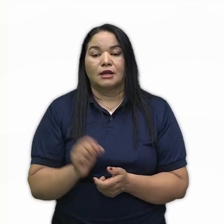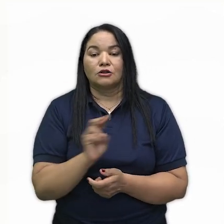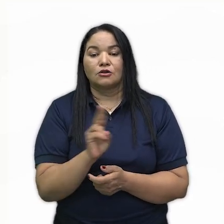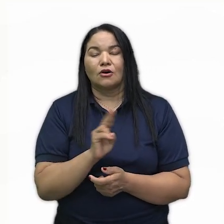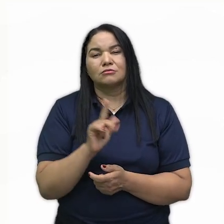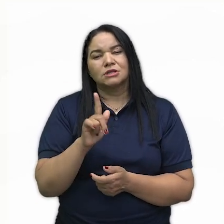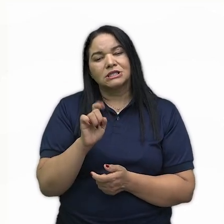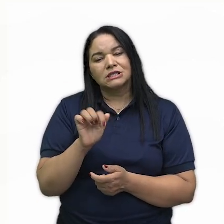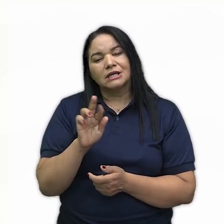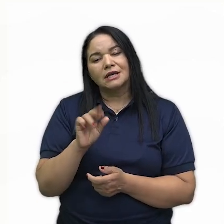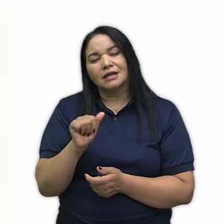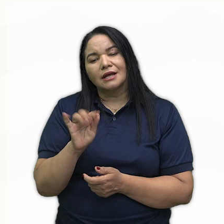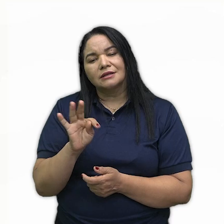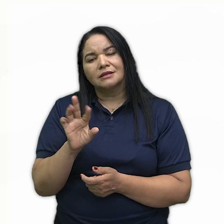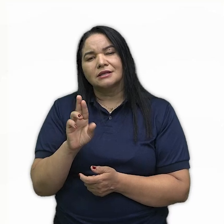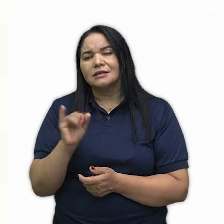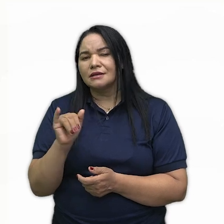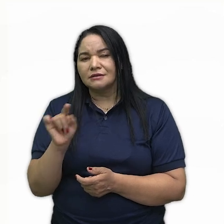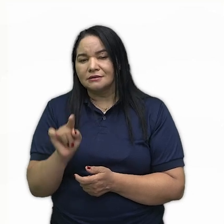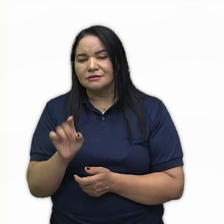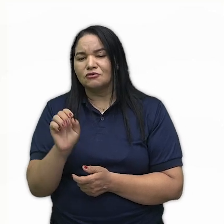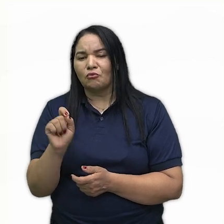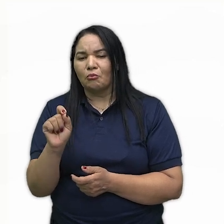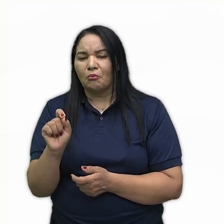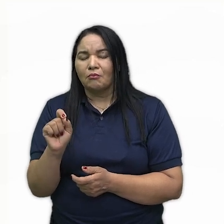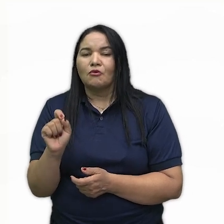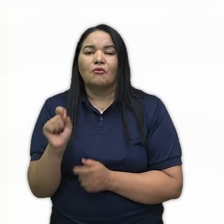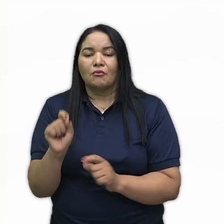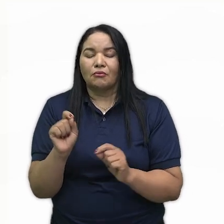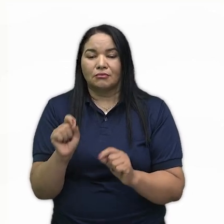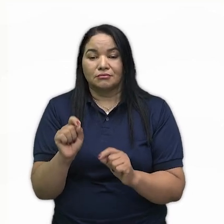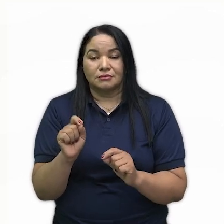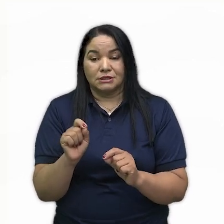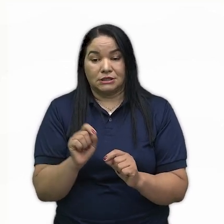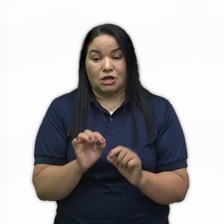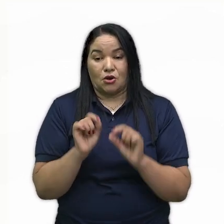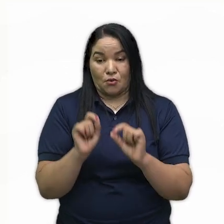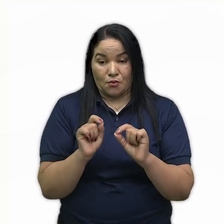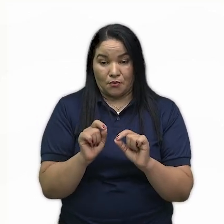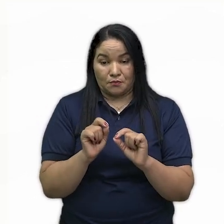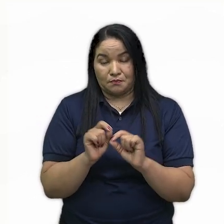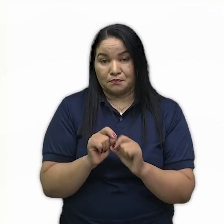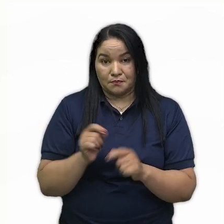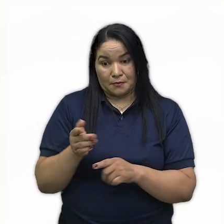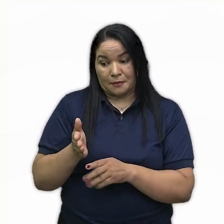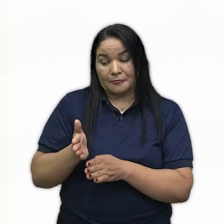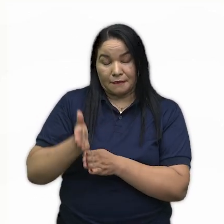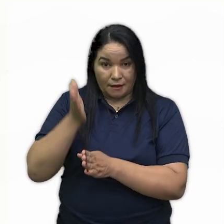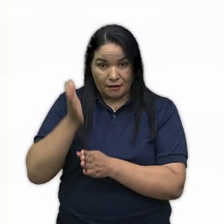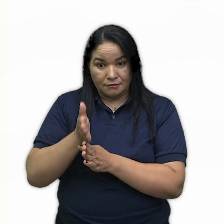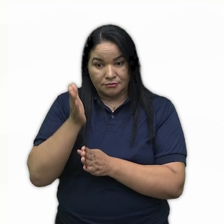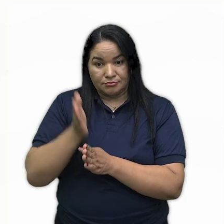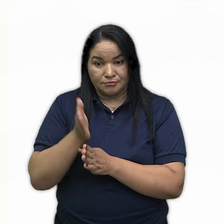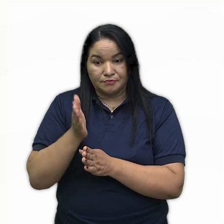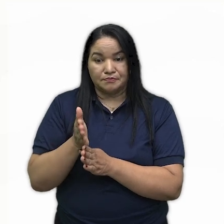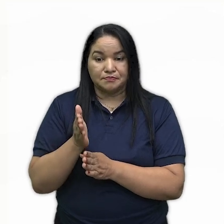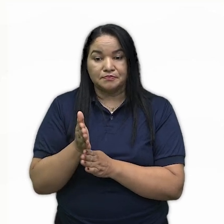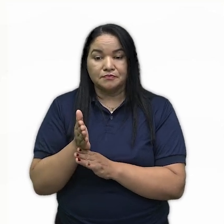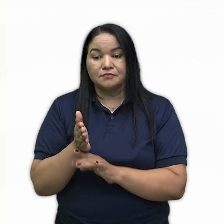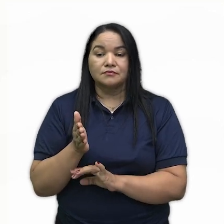geratrizes. Quem são as geratrizes? São os segmentos com uma das extremidades em um ponto